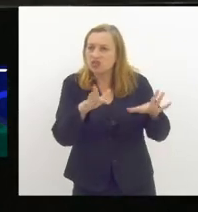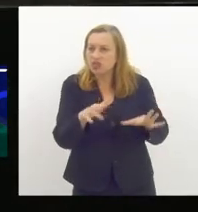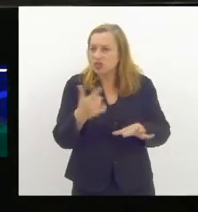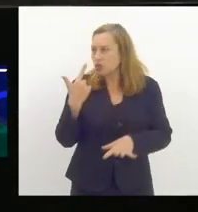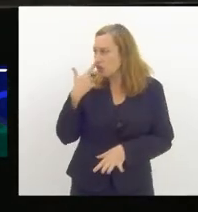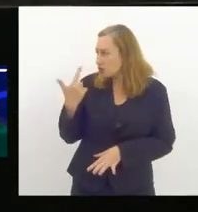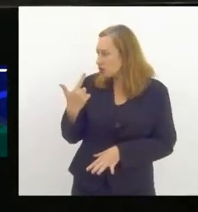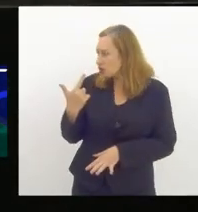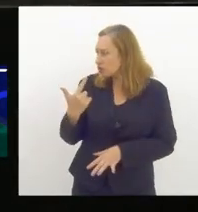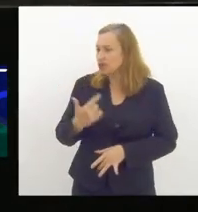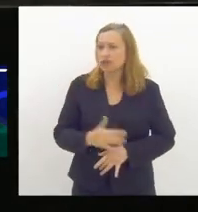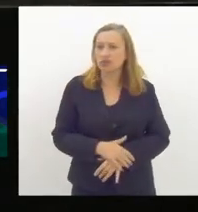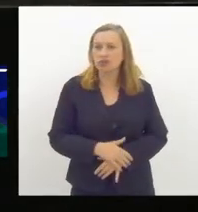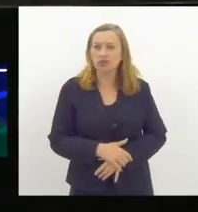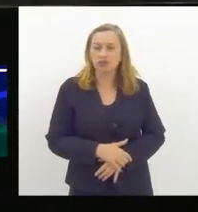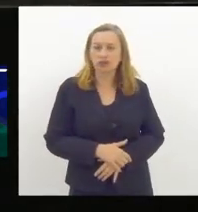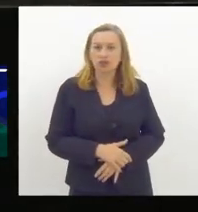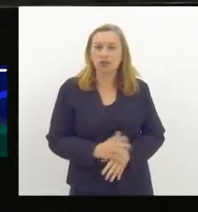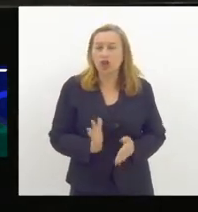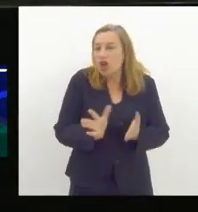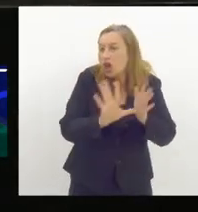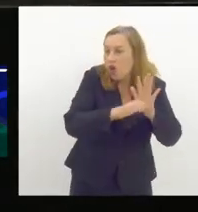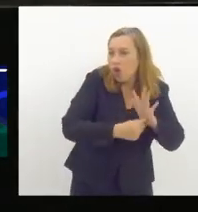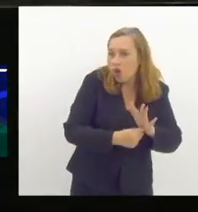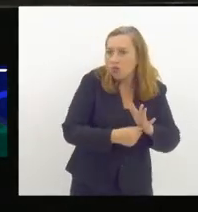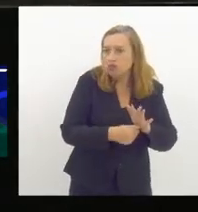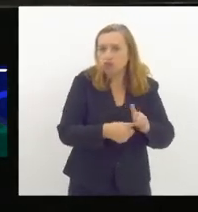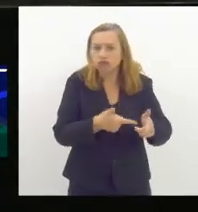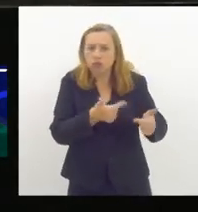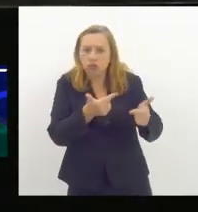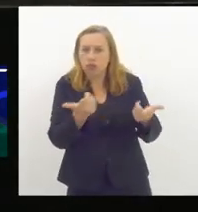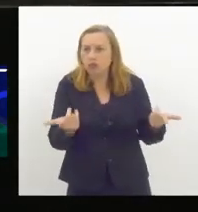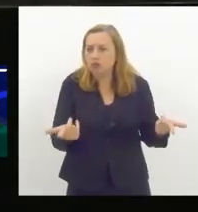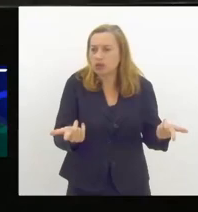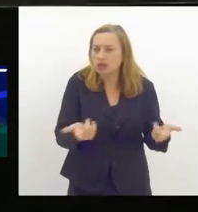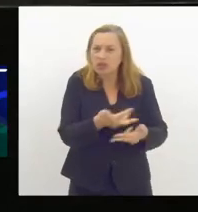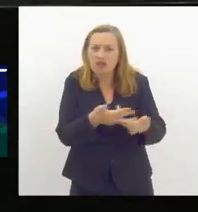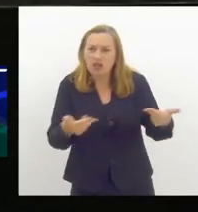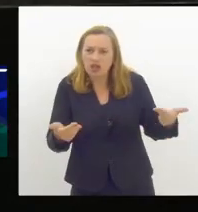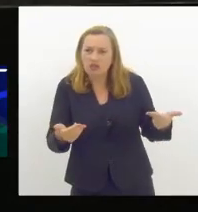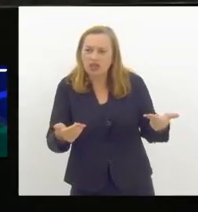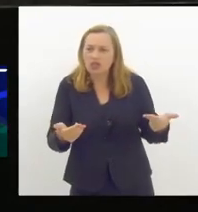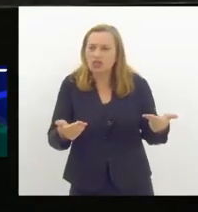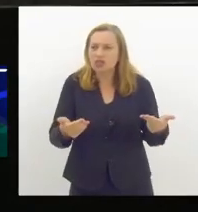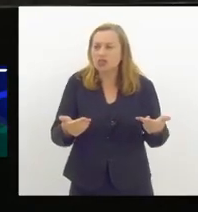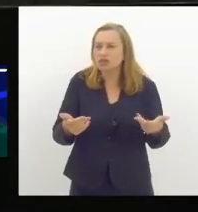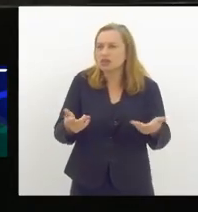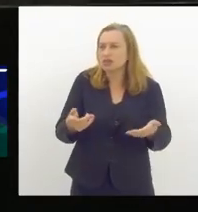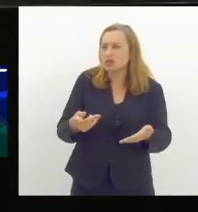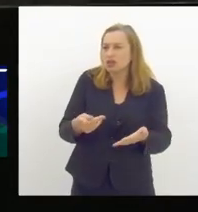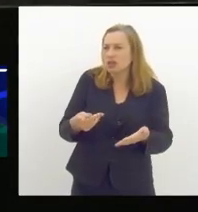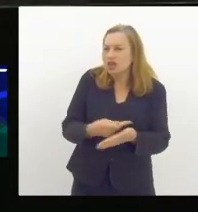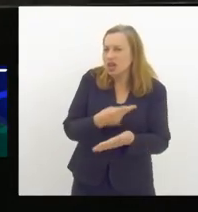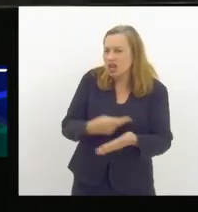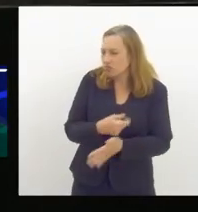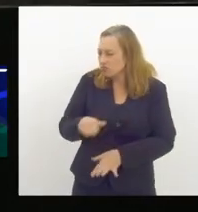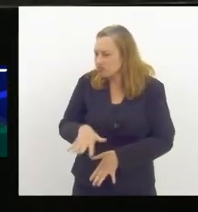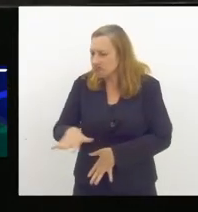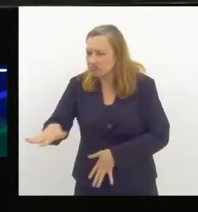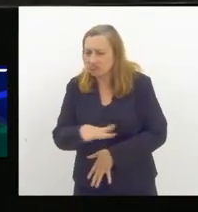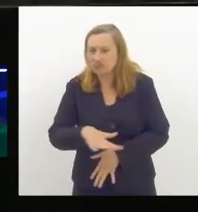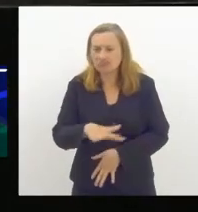é assalto a mão armada e roubo é Matança é por muitas vezes covardia em área de favela